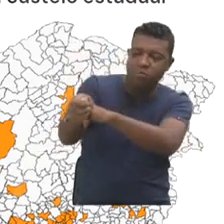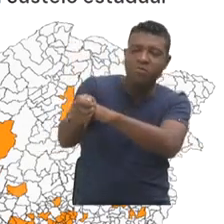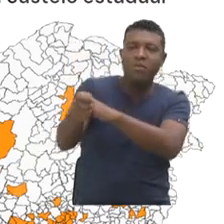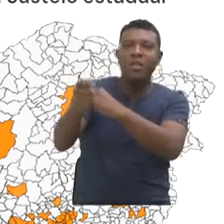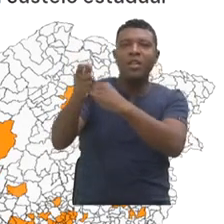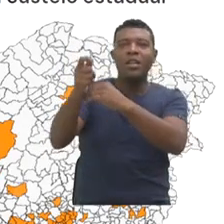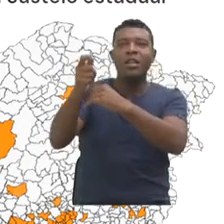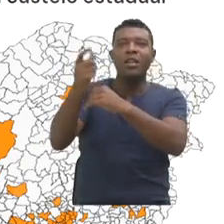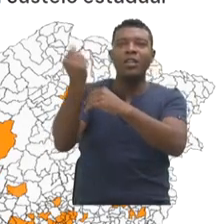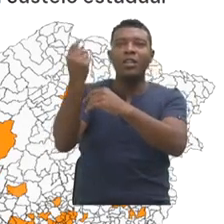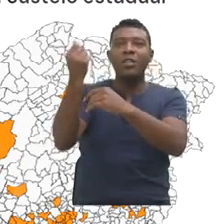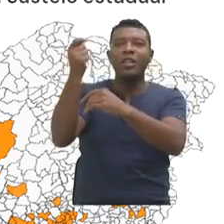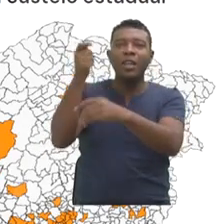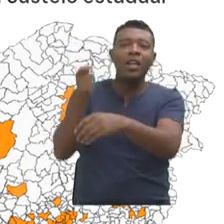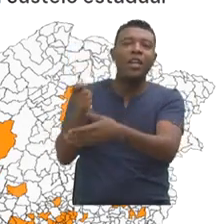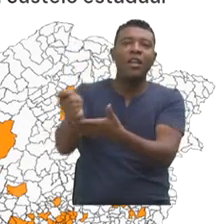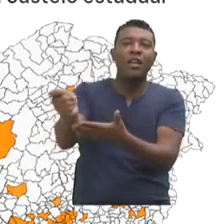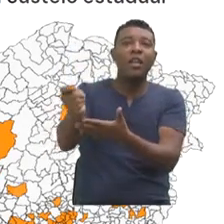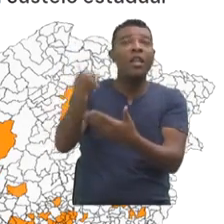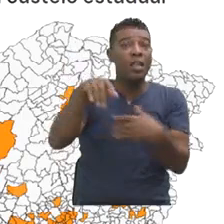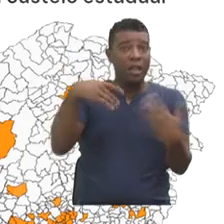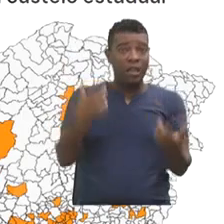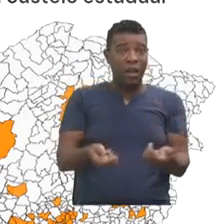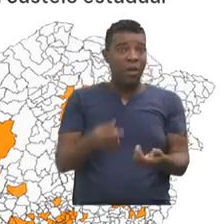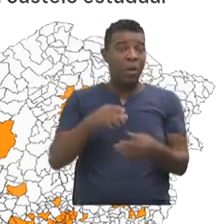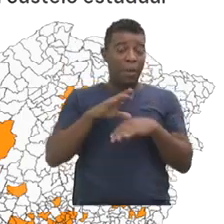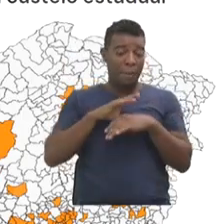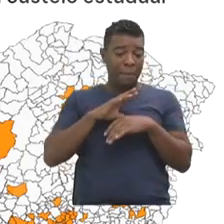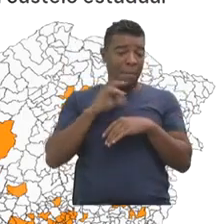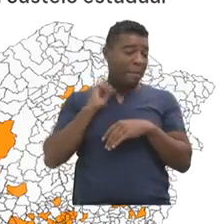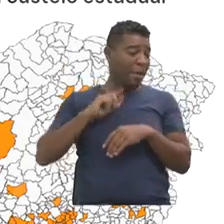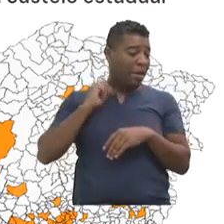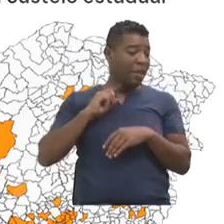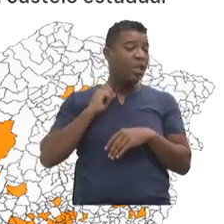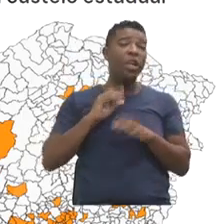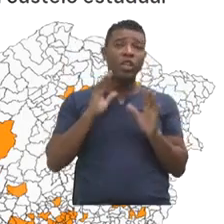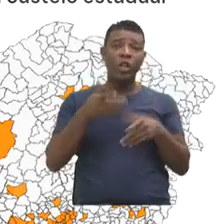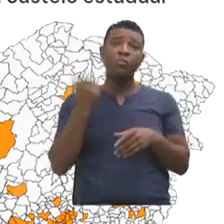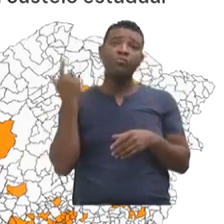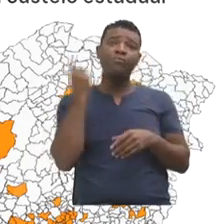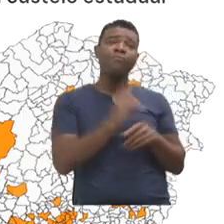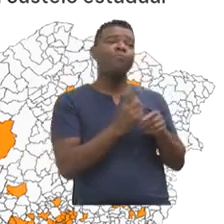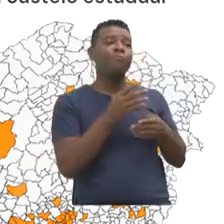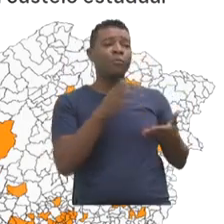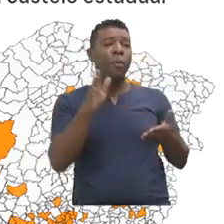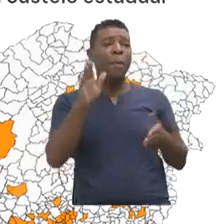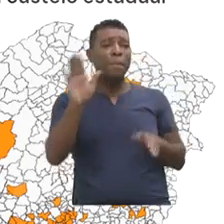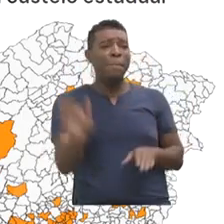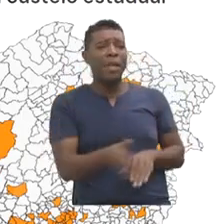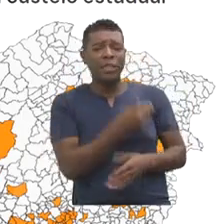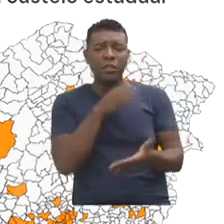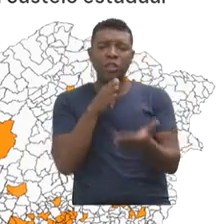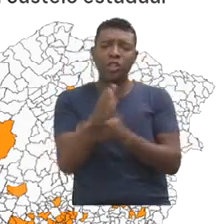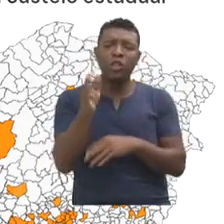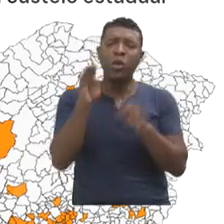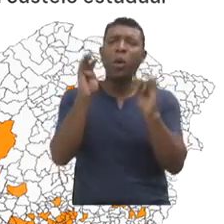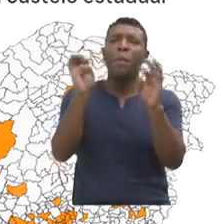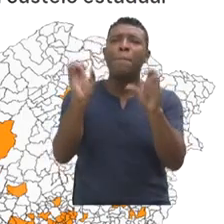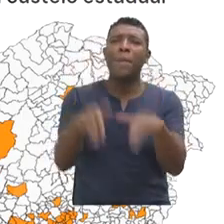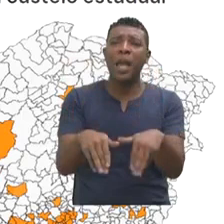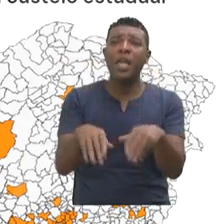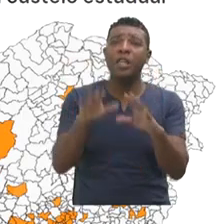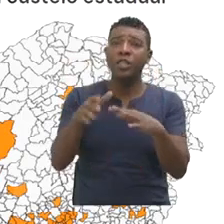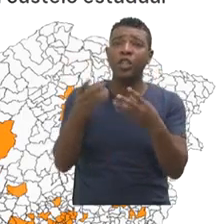Minas Gerais passou muito bem e já até doamos equipamentos para o Acre Porque eles estão passando por um momento de aperto isso